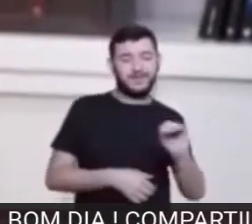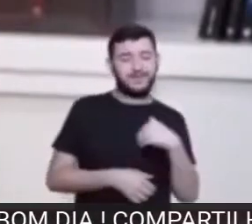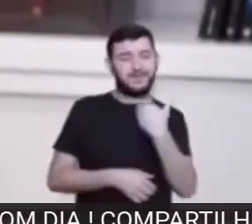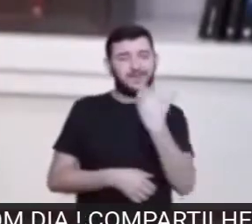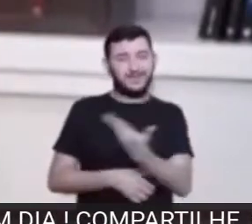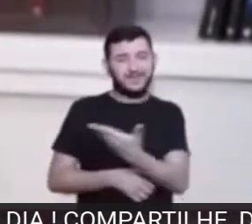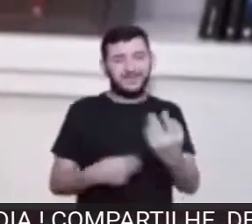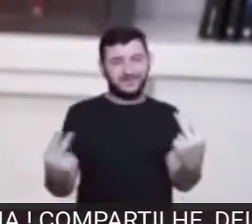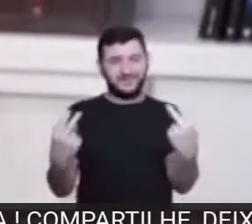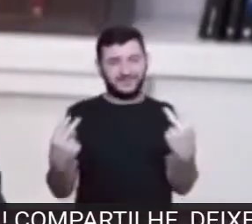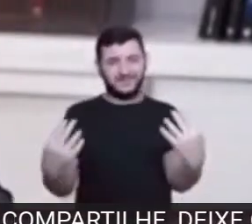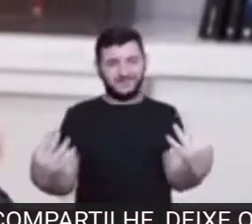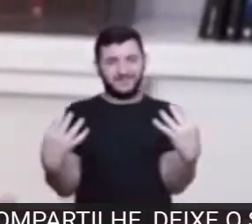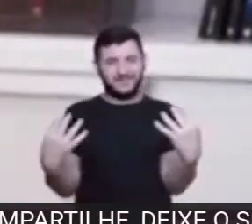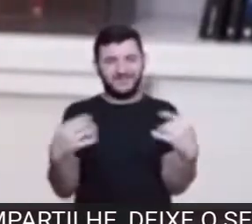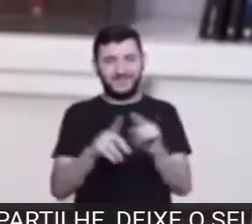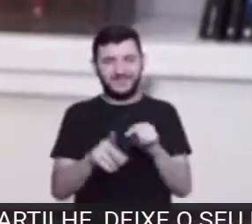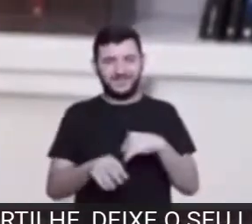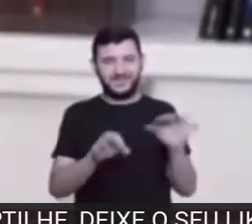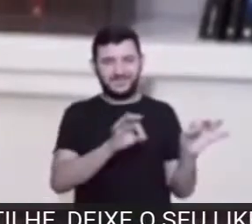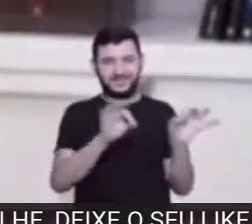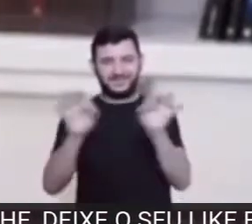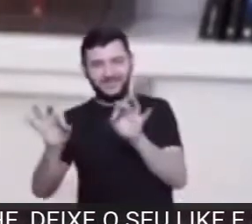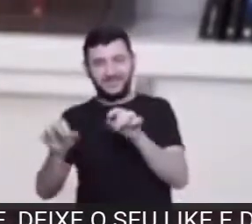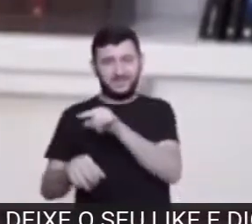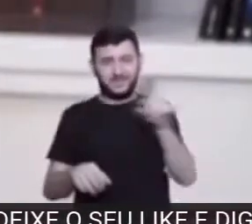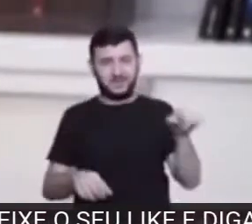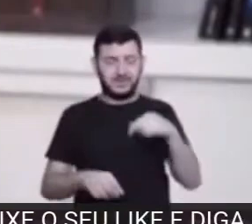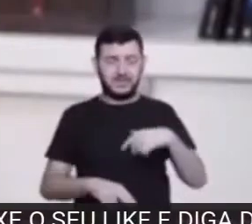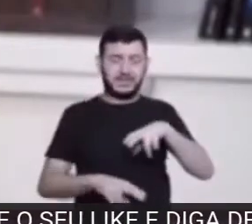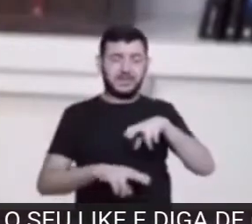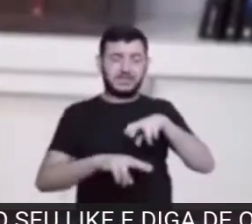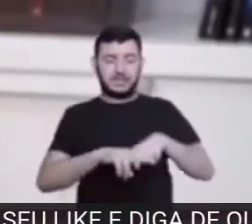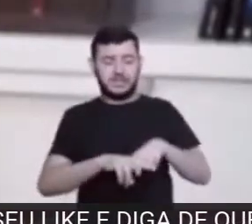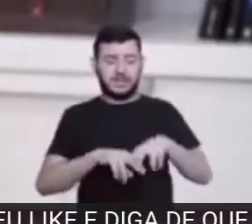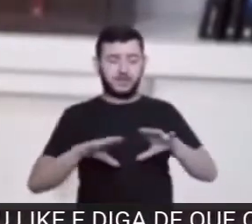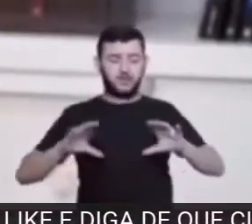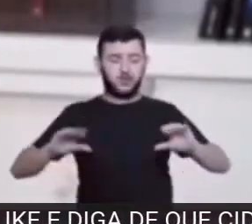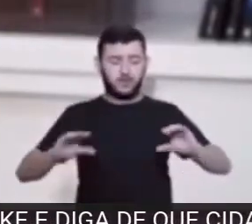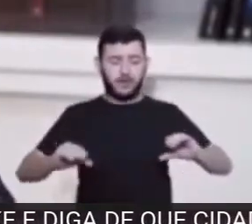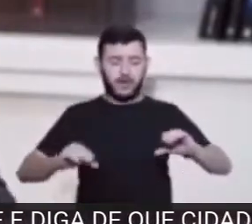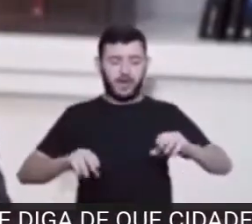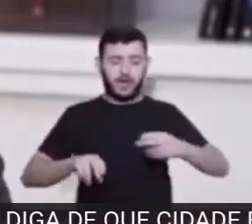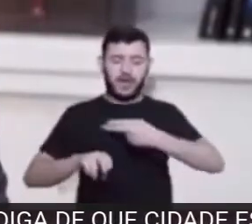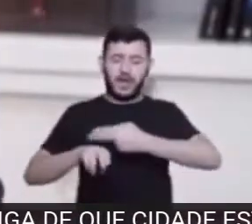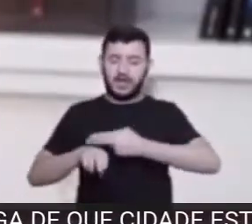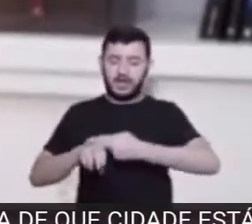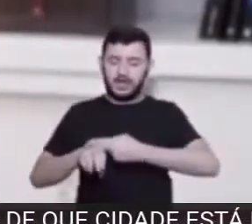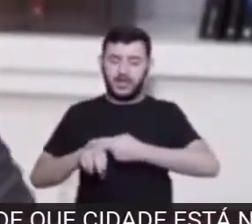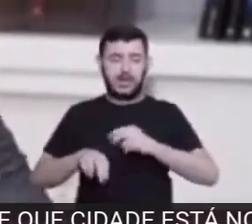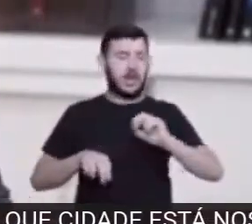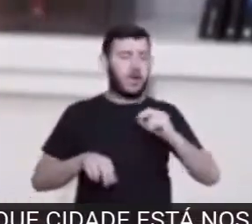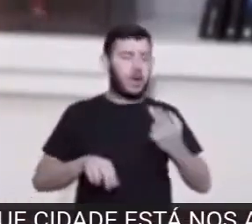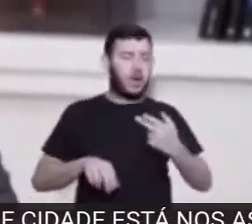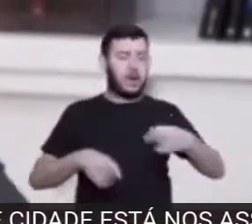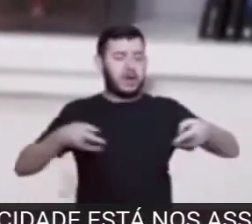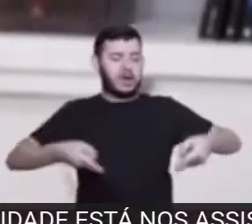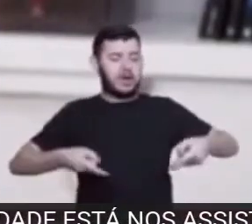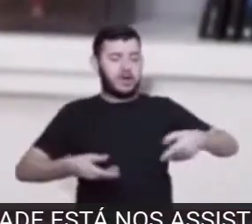na cadeira, está na sua mesa, está deitado na cama, está com o seu celular, com o seu computador. Não se